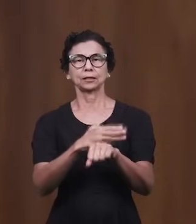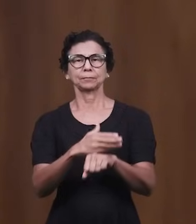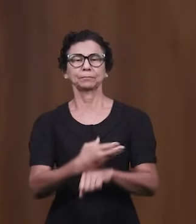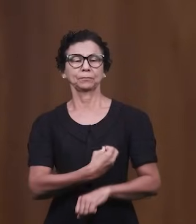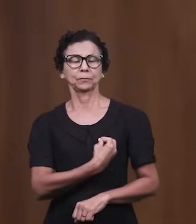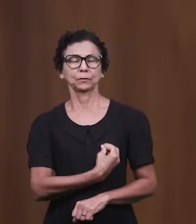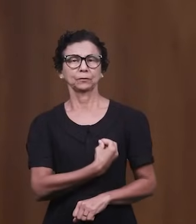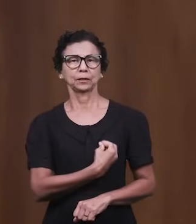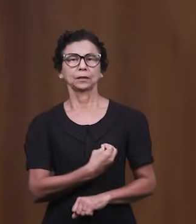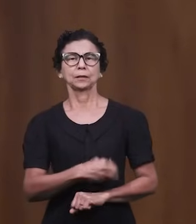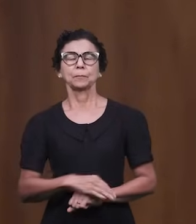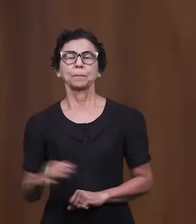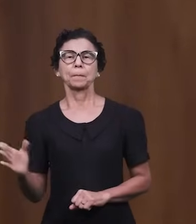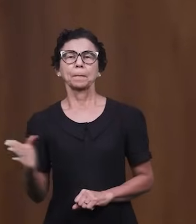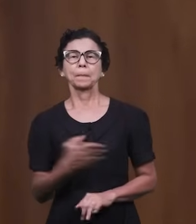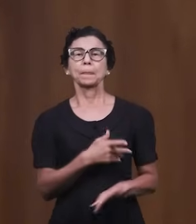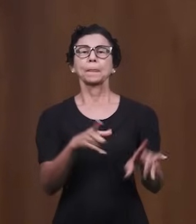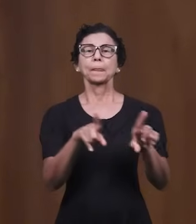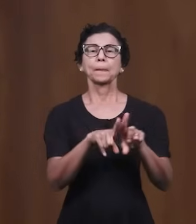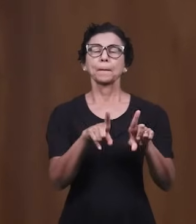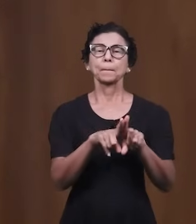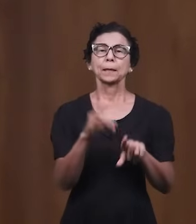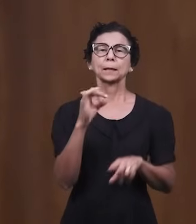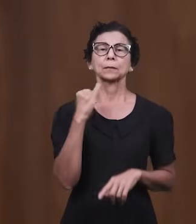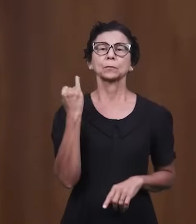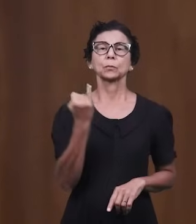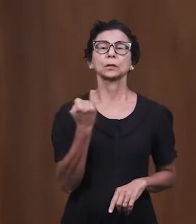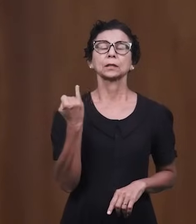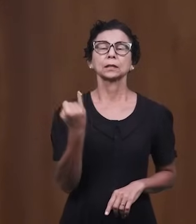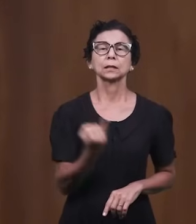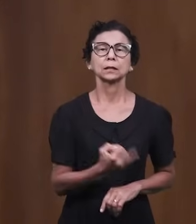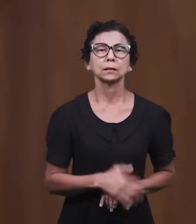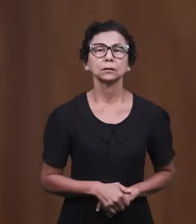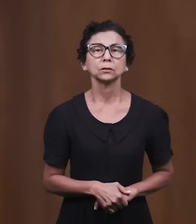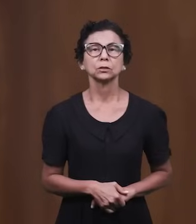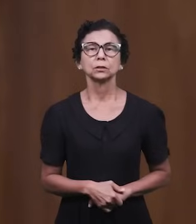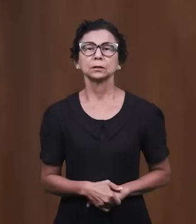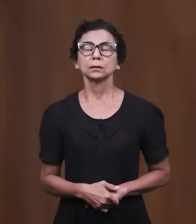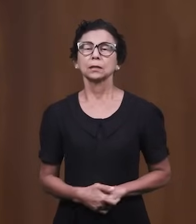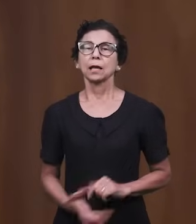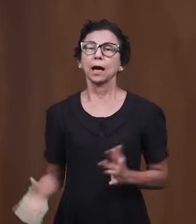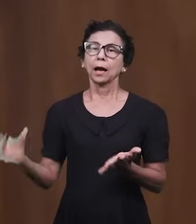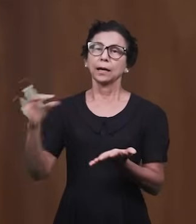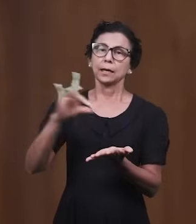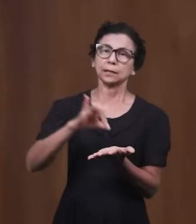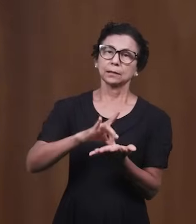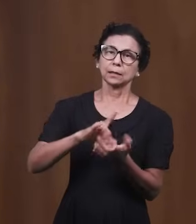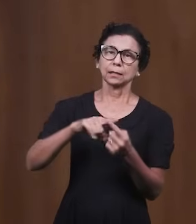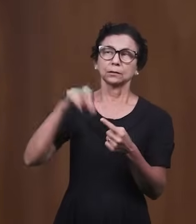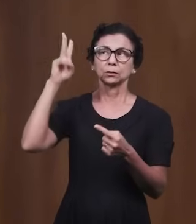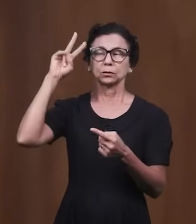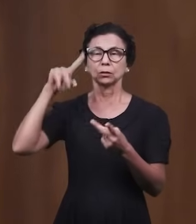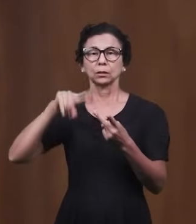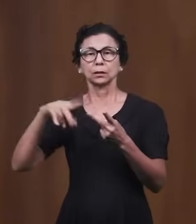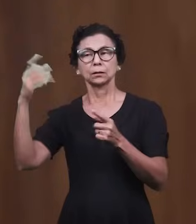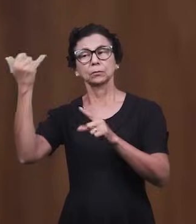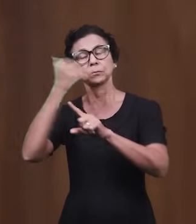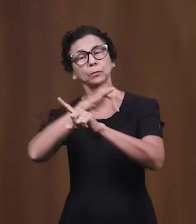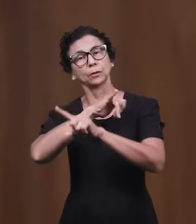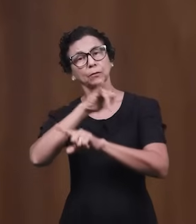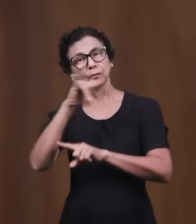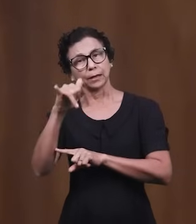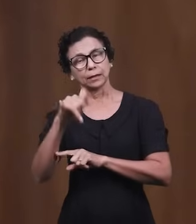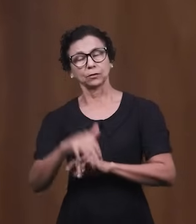vida. Outro é viver a realidade histórica e a realidade profética desse mundo. Então, nós temos